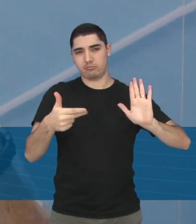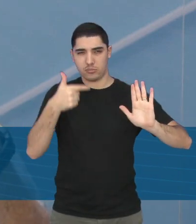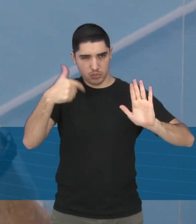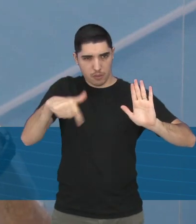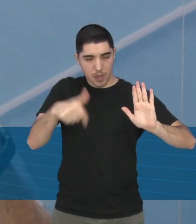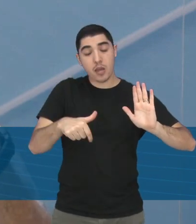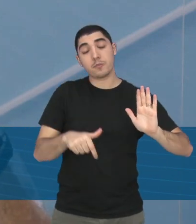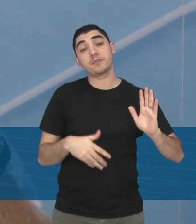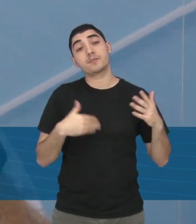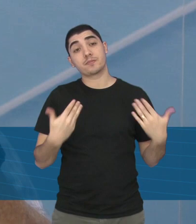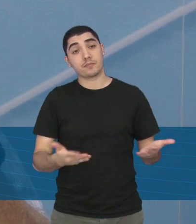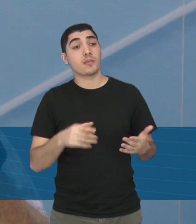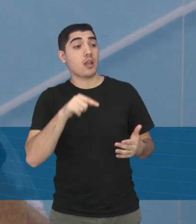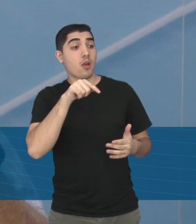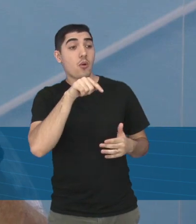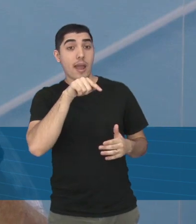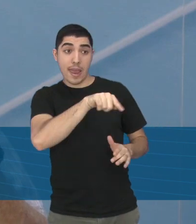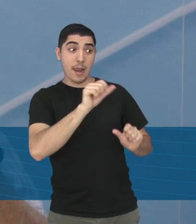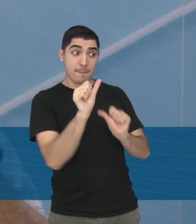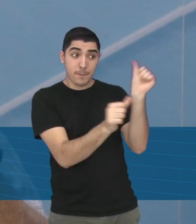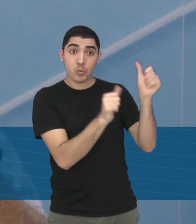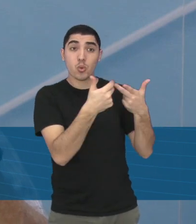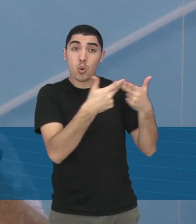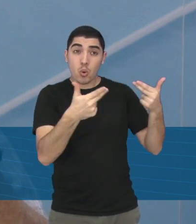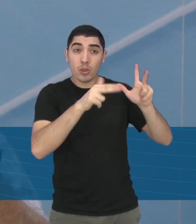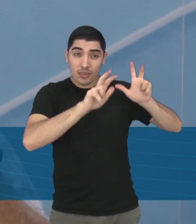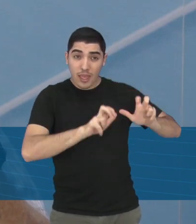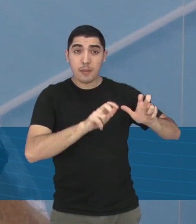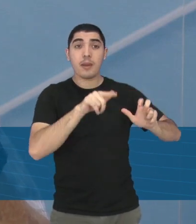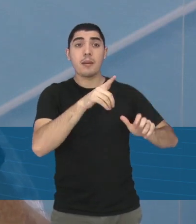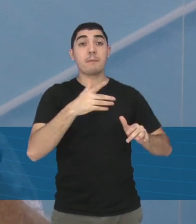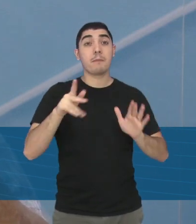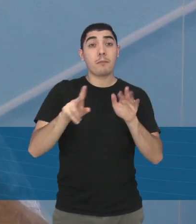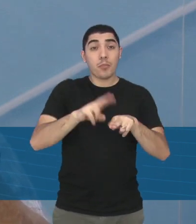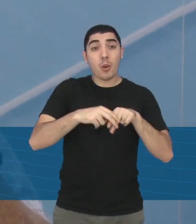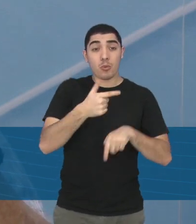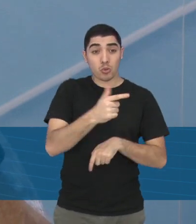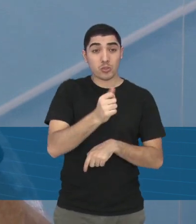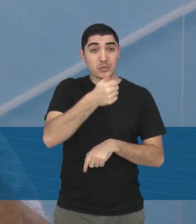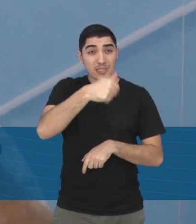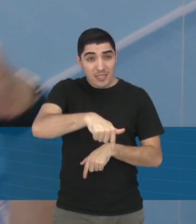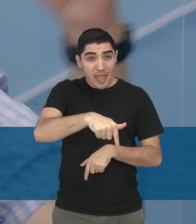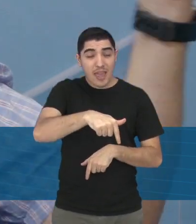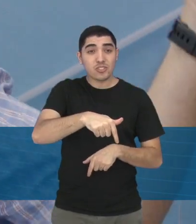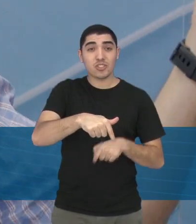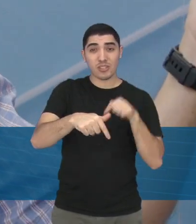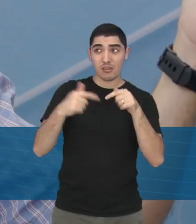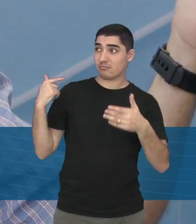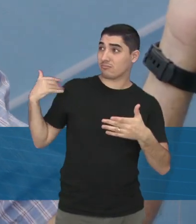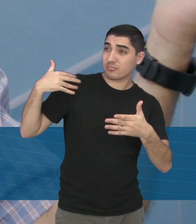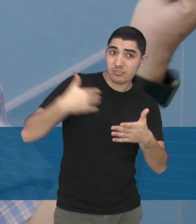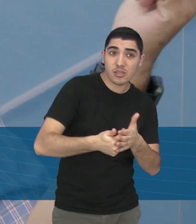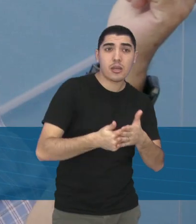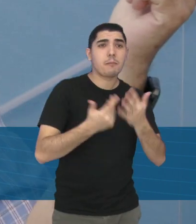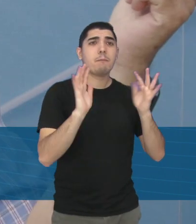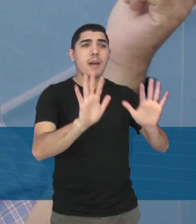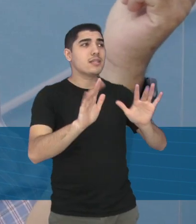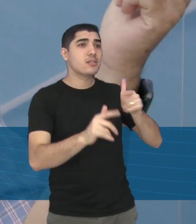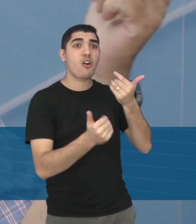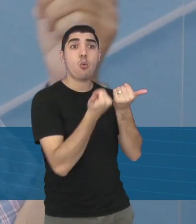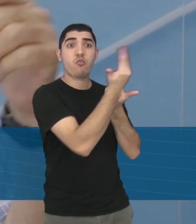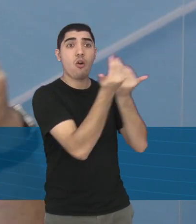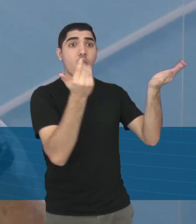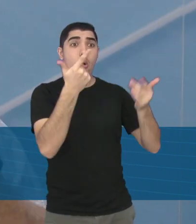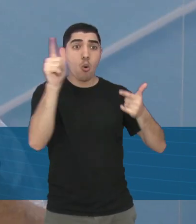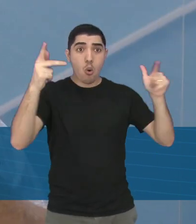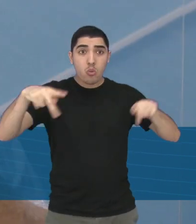outras possibilidades que já existem no mundo há 50 anos. Ou seja, nós estamos de 2017 para cá, trabalhando como o mundo já trabalha há 50 anos. Ou